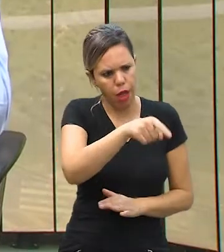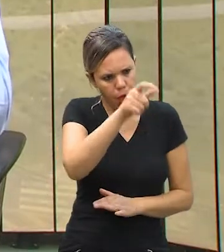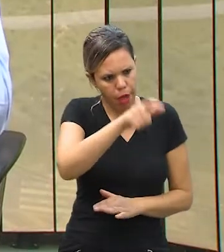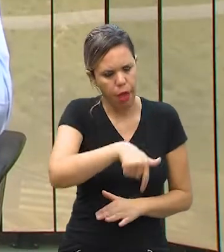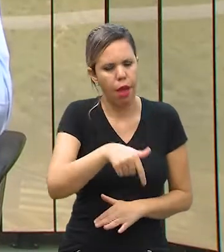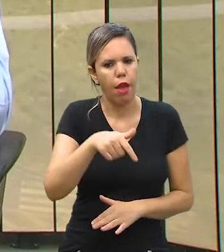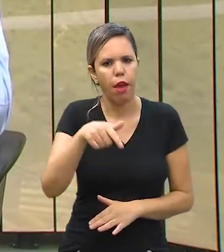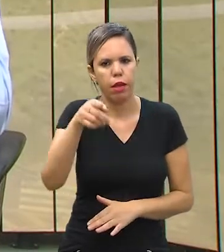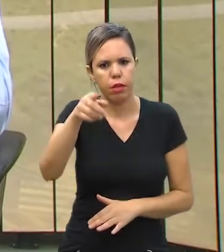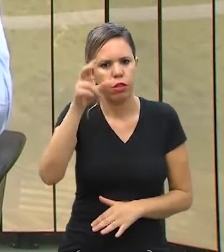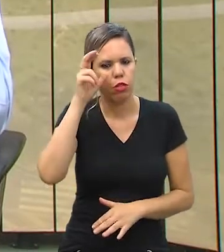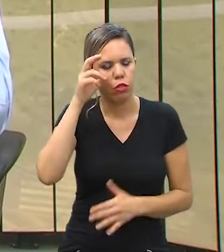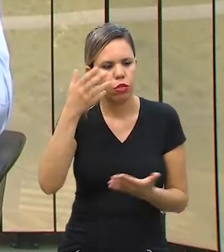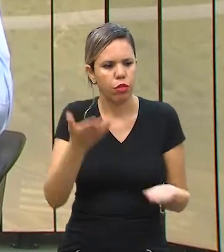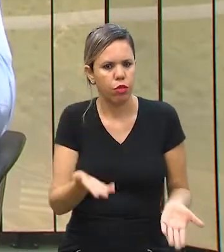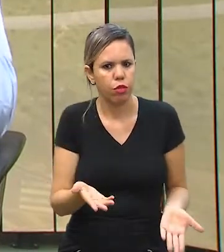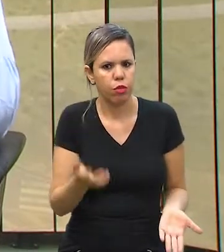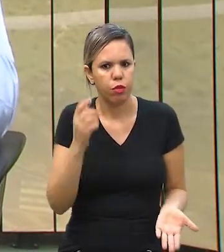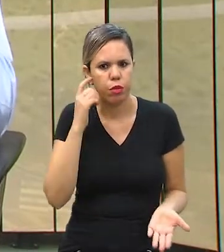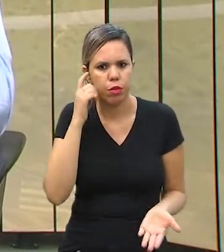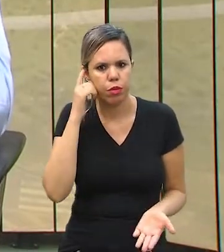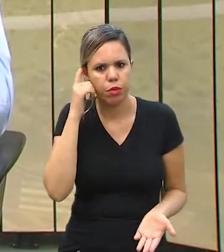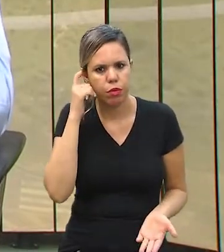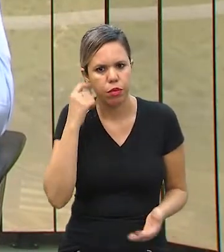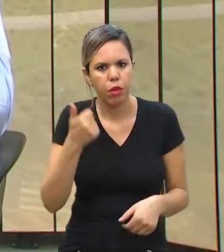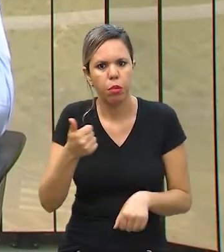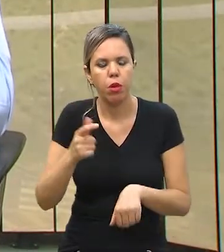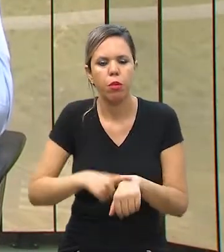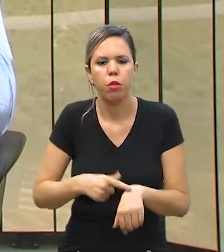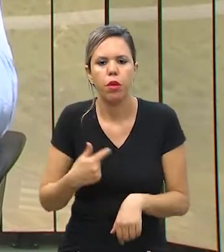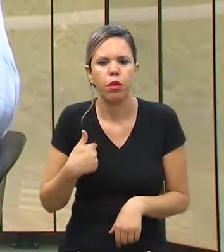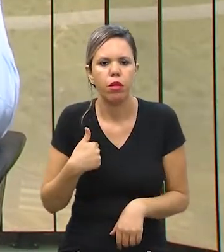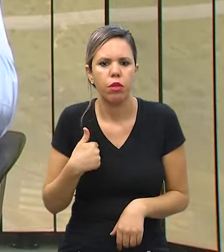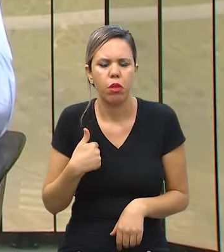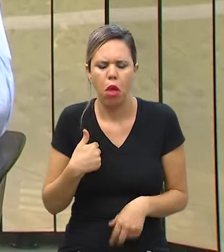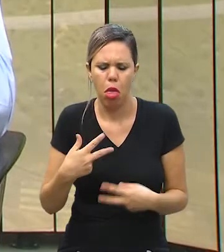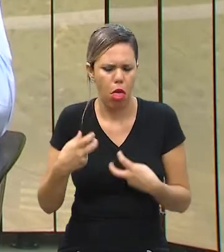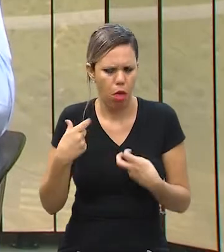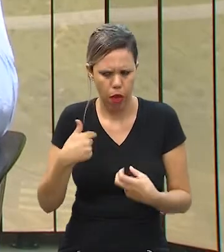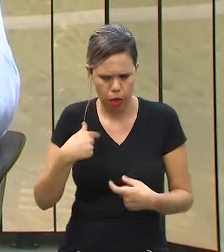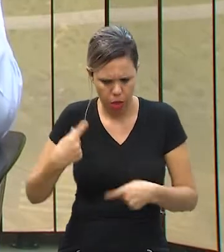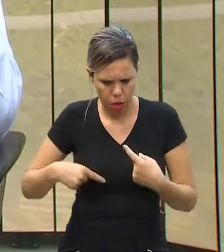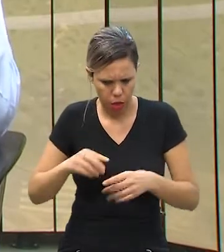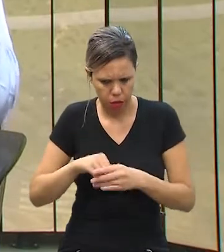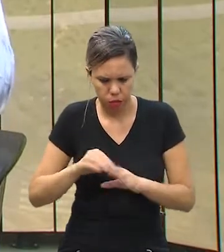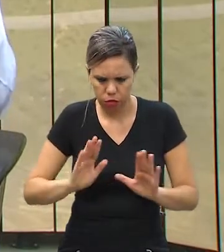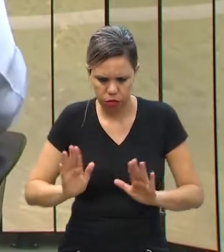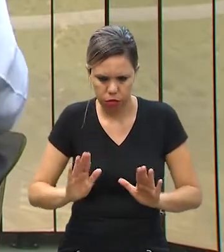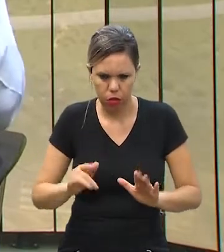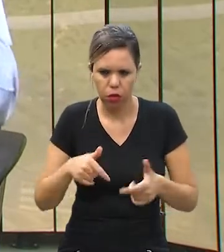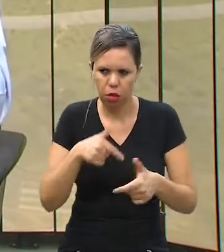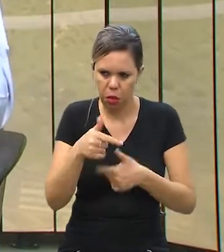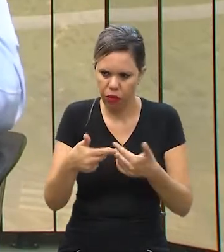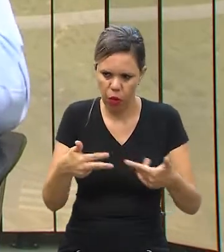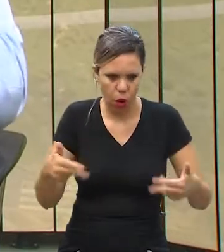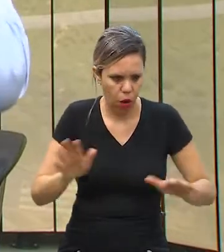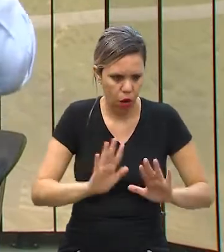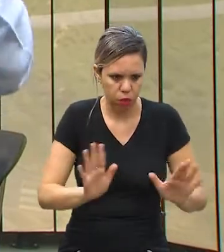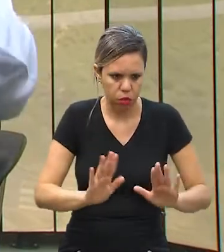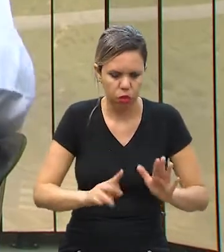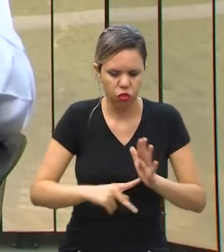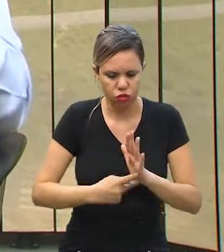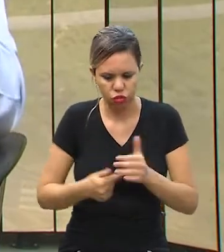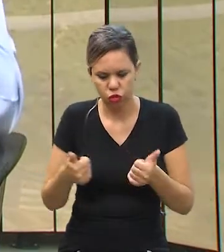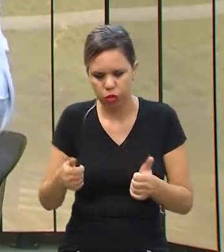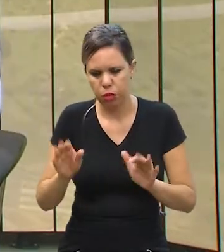Carlinhos, é o Carlinhos. Eu falei, não, no primeiro momento eu não me via na política, eu me via em qualquer lugar, no